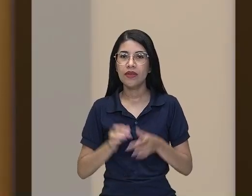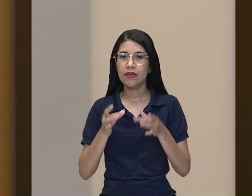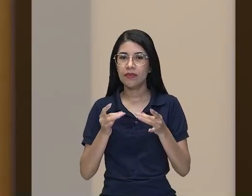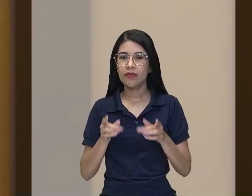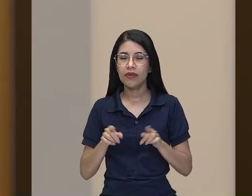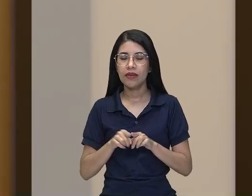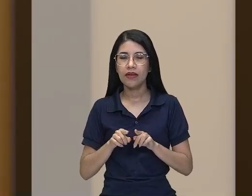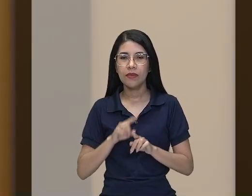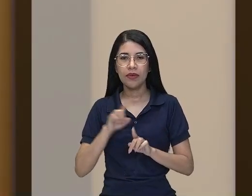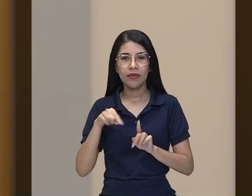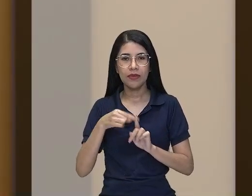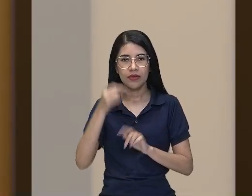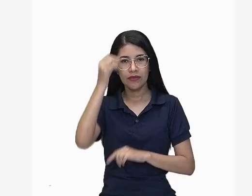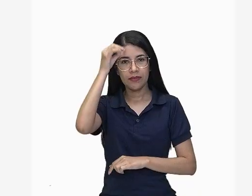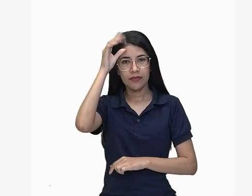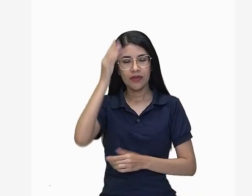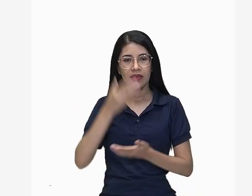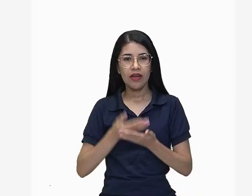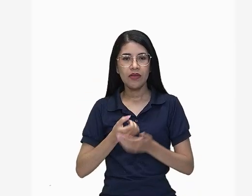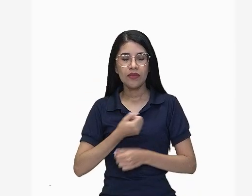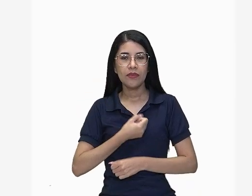detalhamento da aula de número 2.